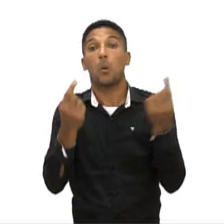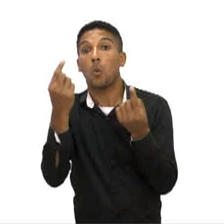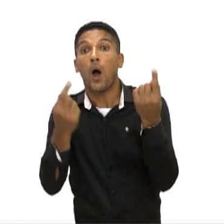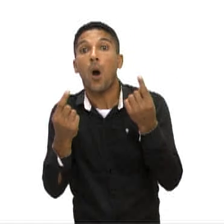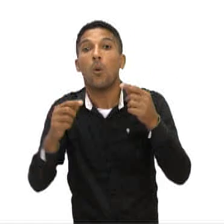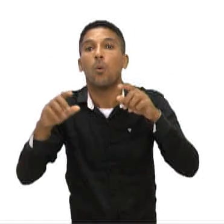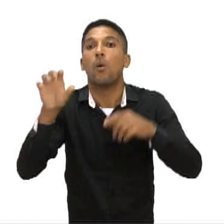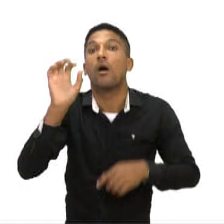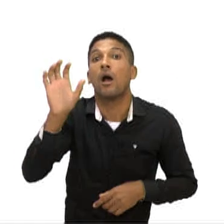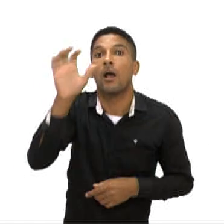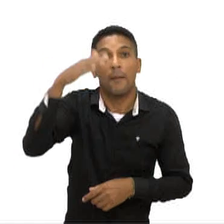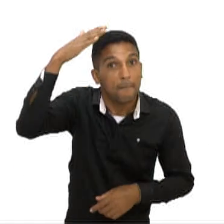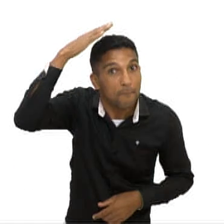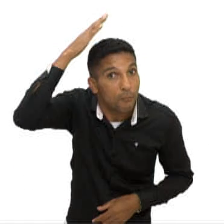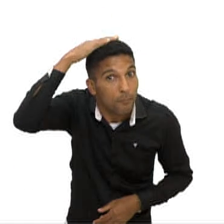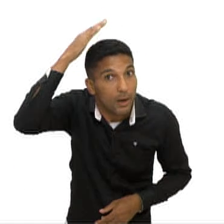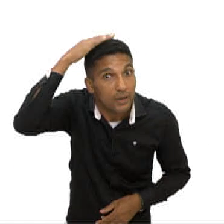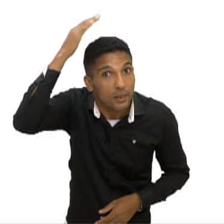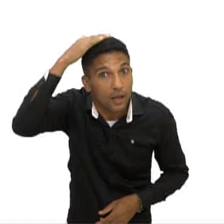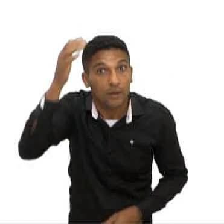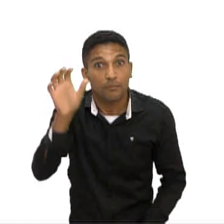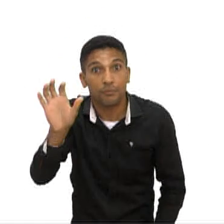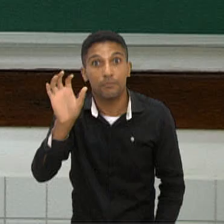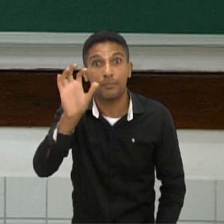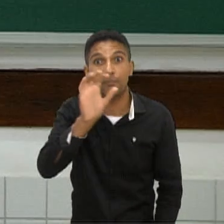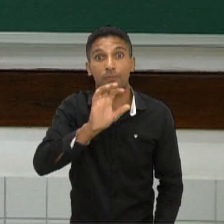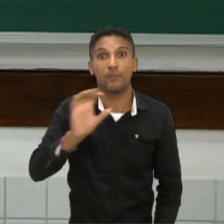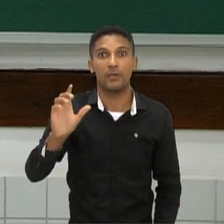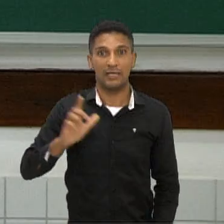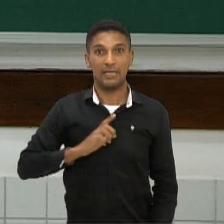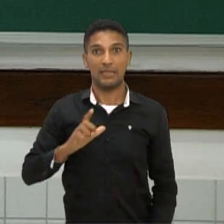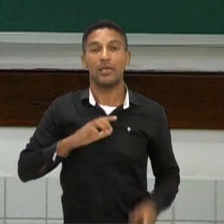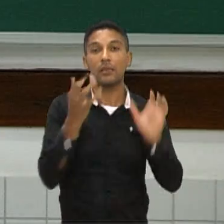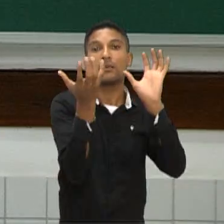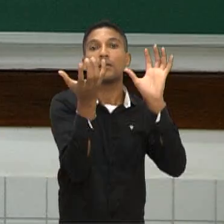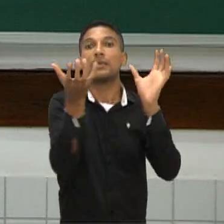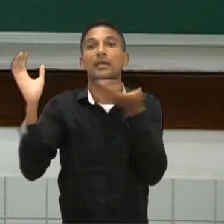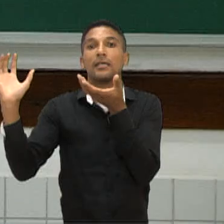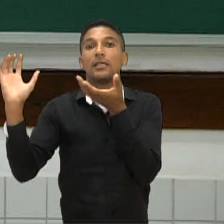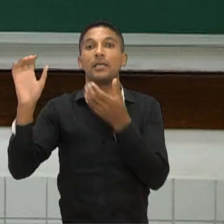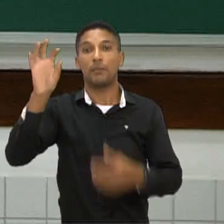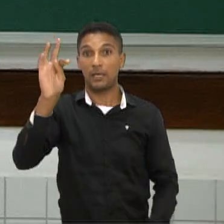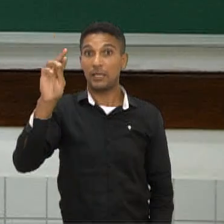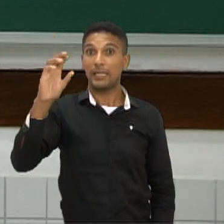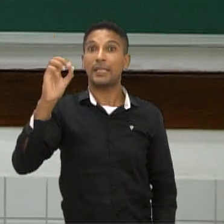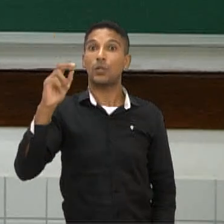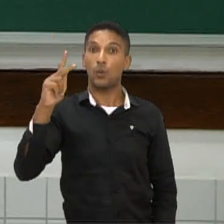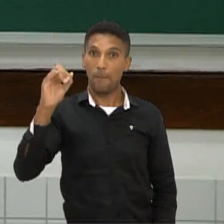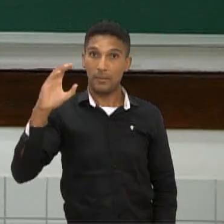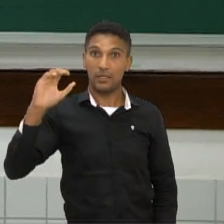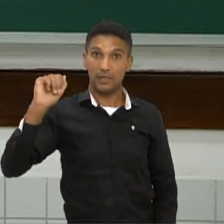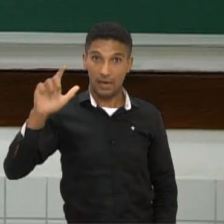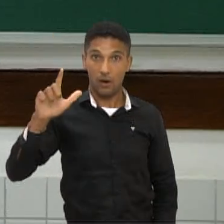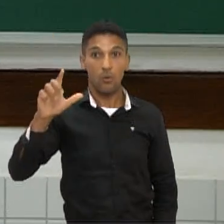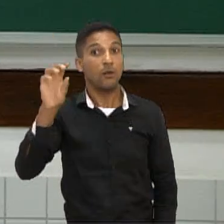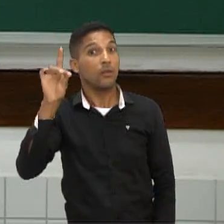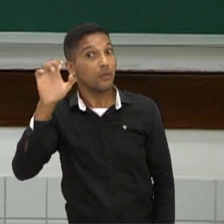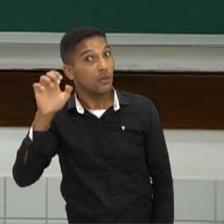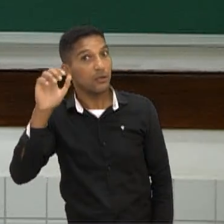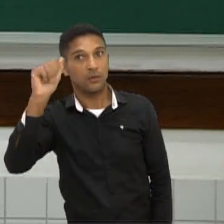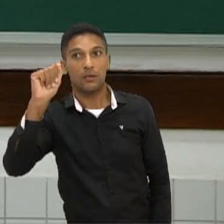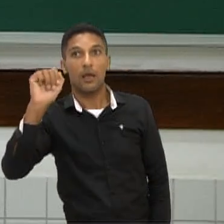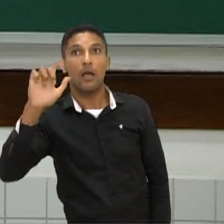clima tropical de altitude? Aqui vocês vão ter que lembrar do slide anterior e